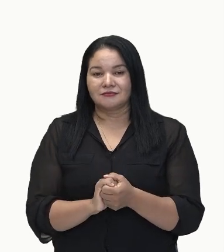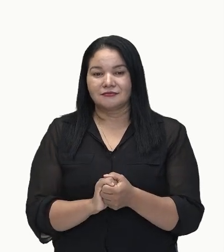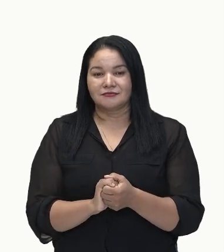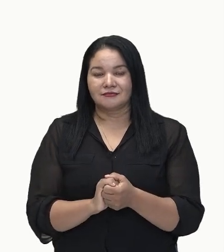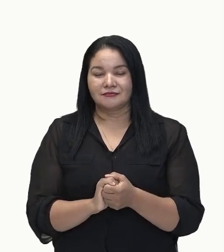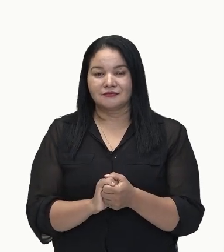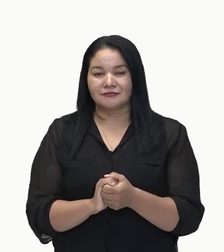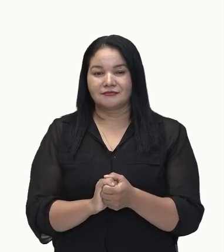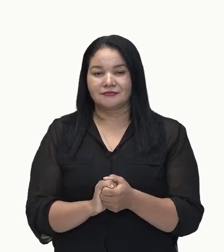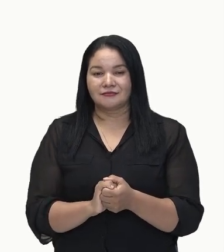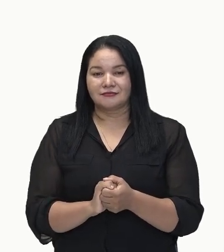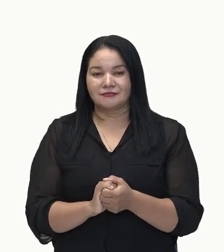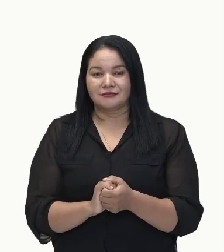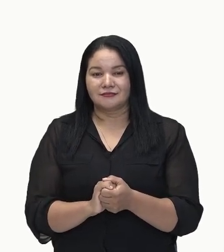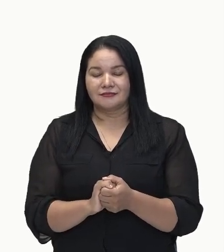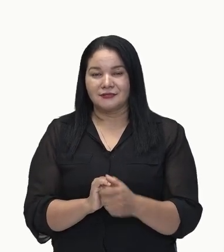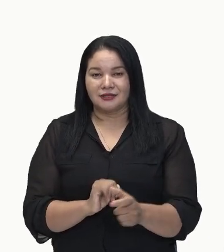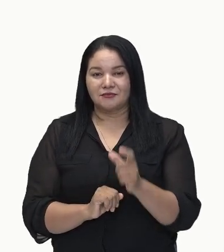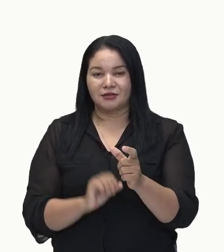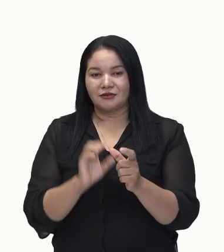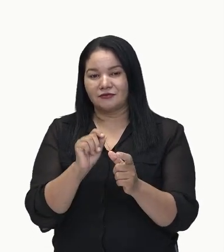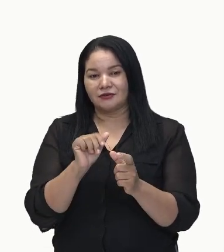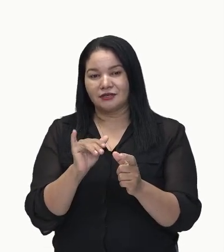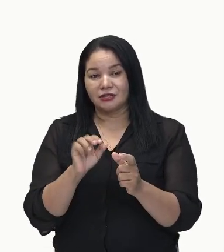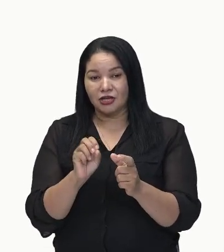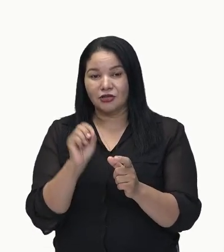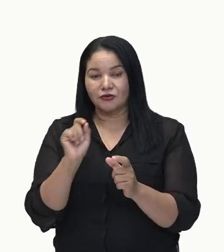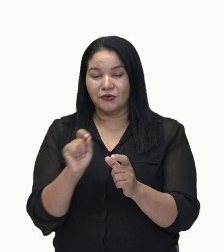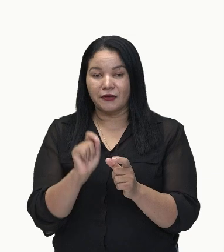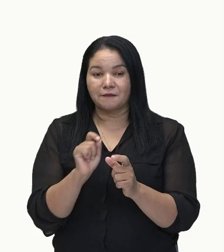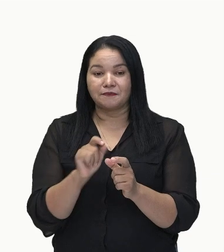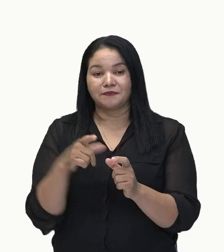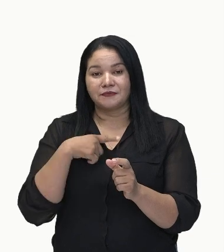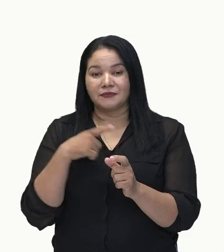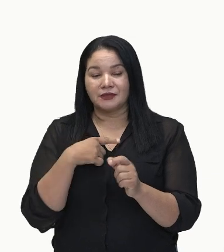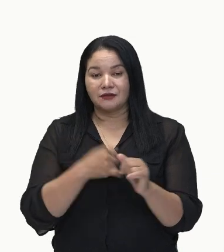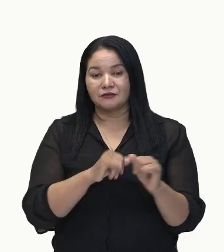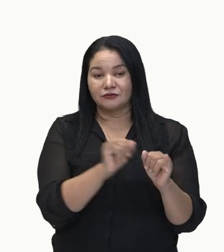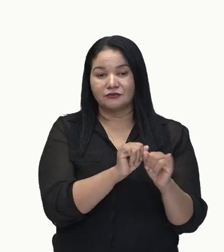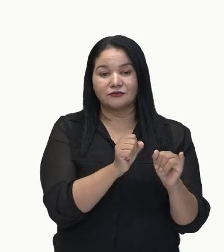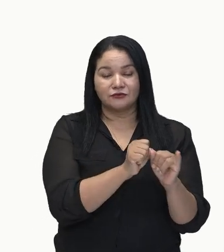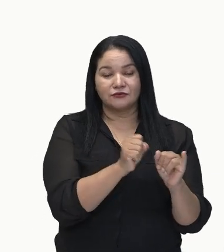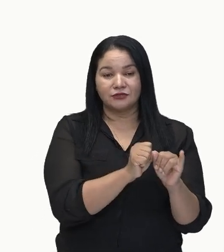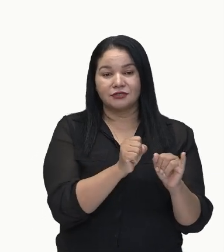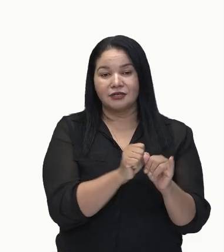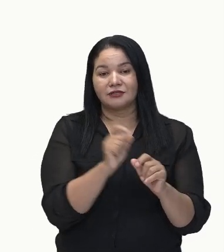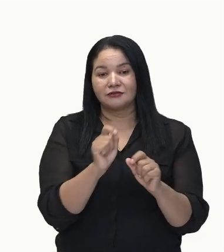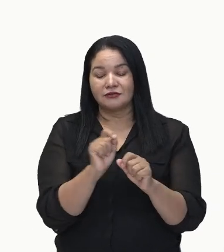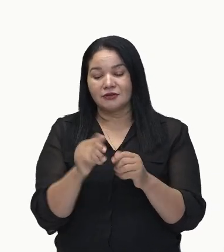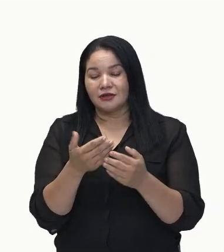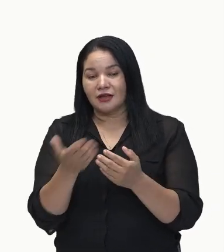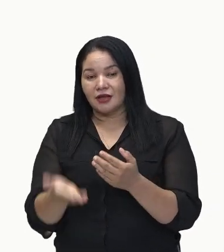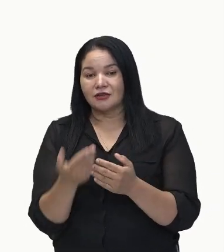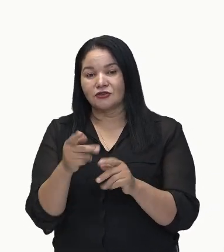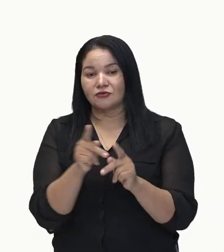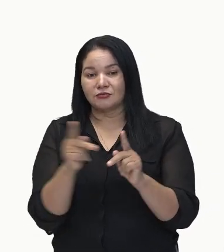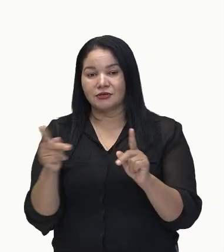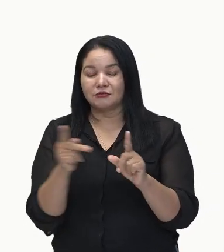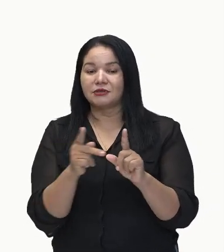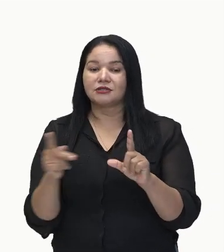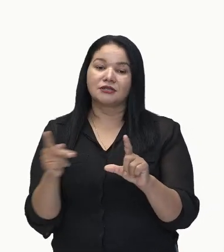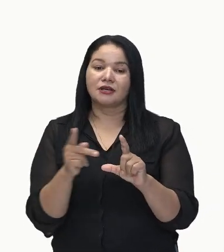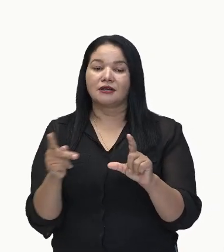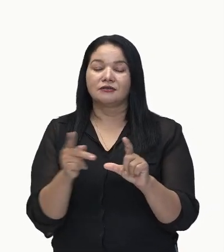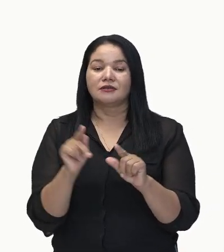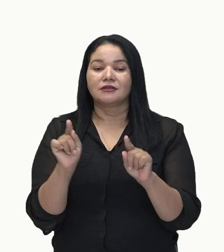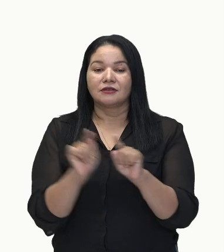é aqui o nosso... Temos o sujeito e temos o predicado. Caiu já é o predicado. Você pergunta, ó, bem simples,